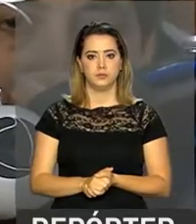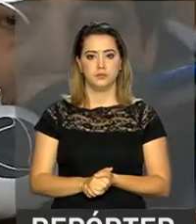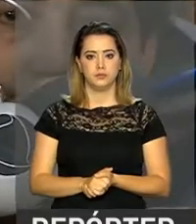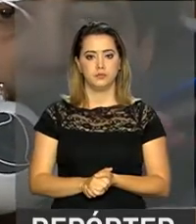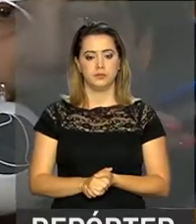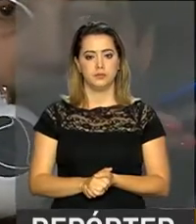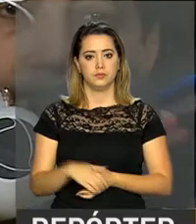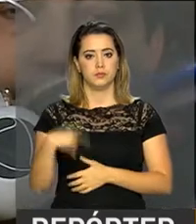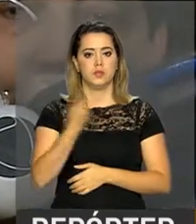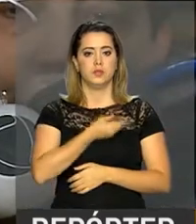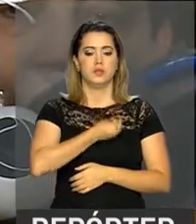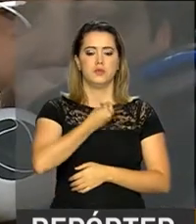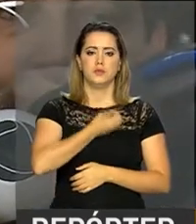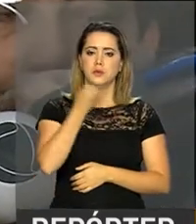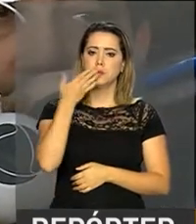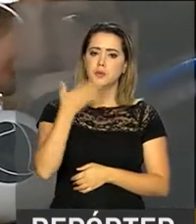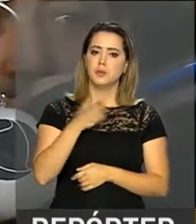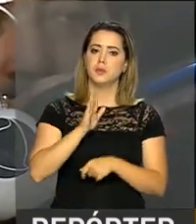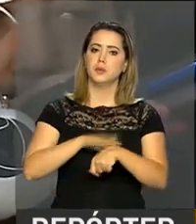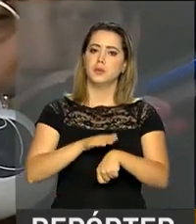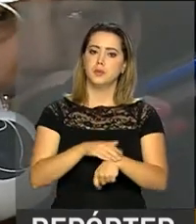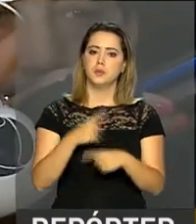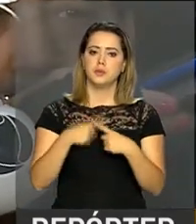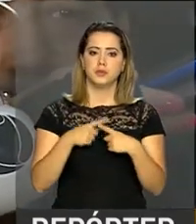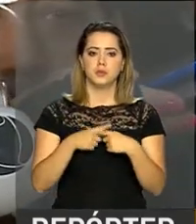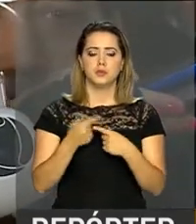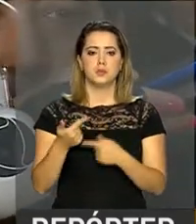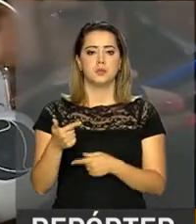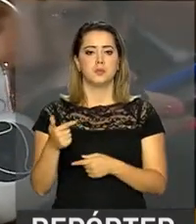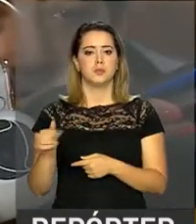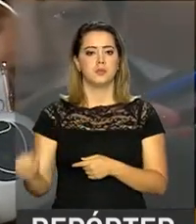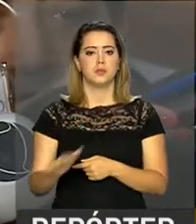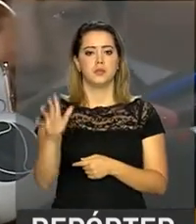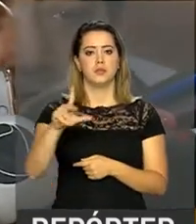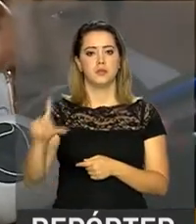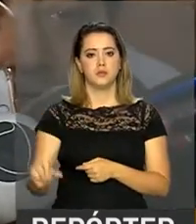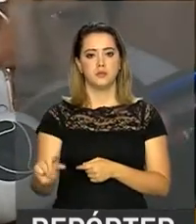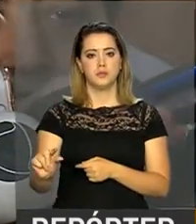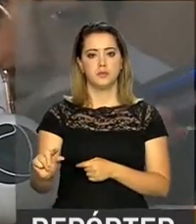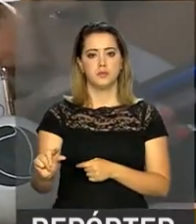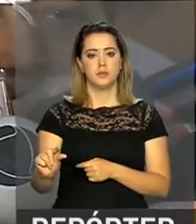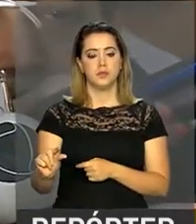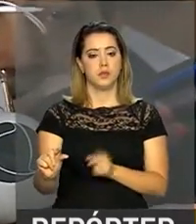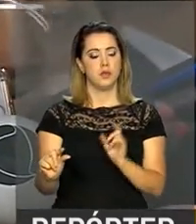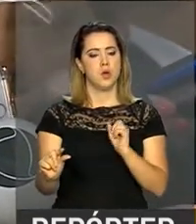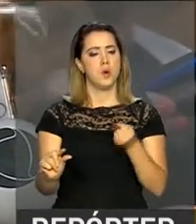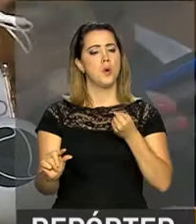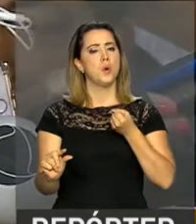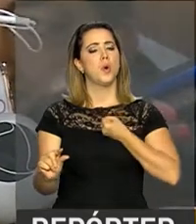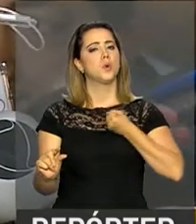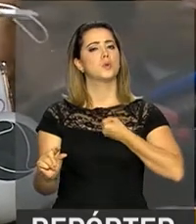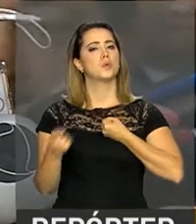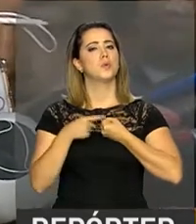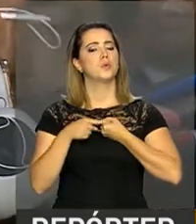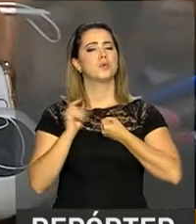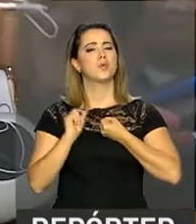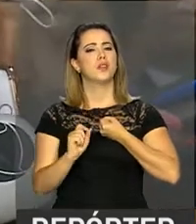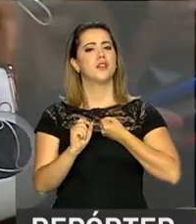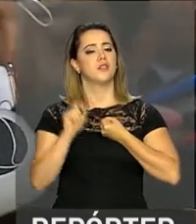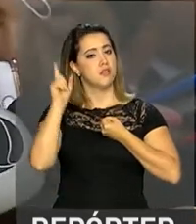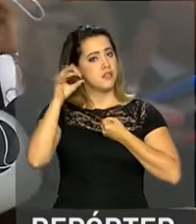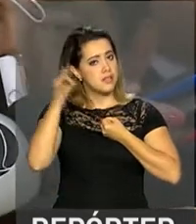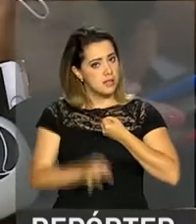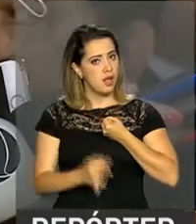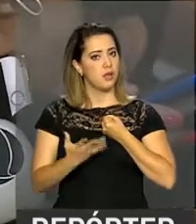Eu acho que nós estamos vivendo um bom momento, porque sem inflação, com inflação baixa, os números aparecem com muita clareza. E